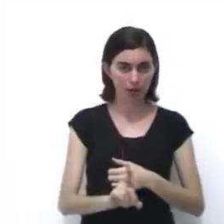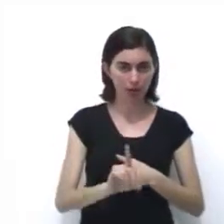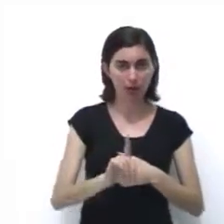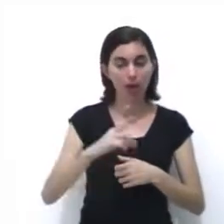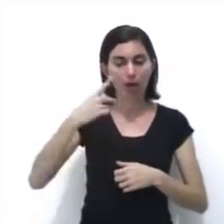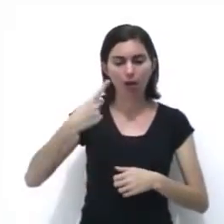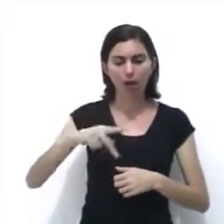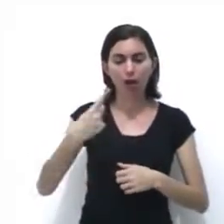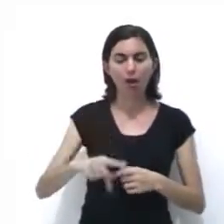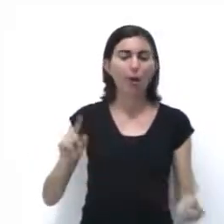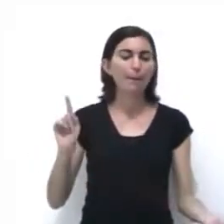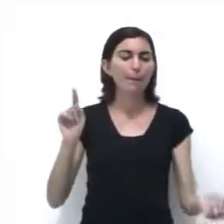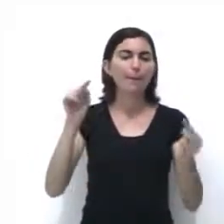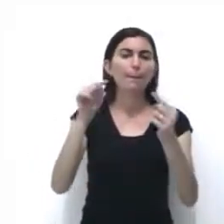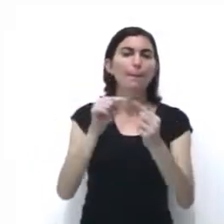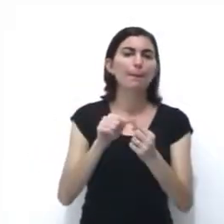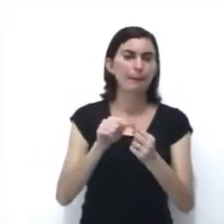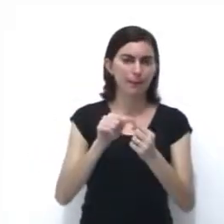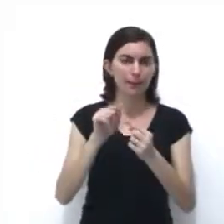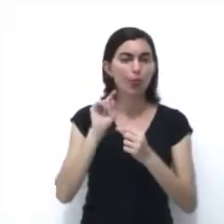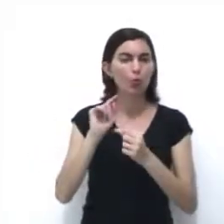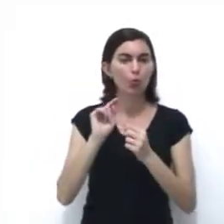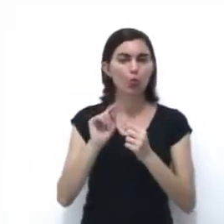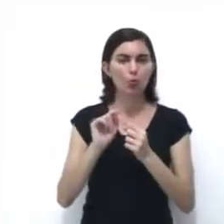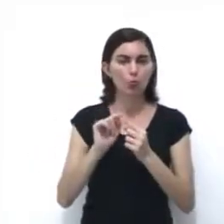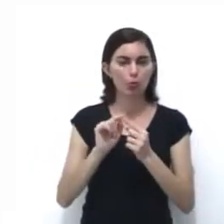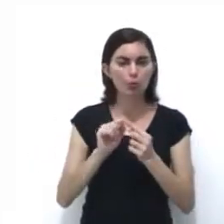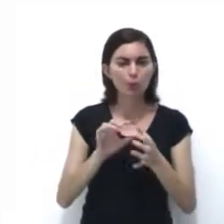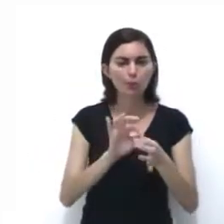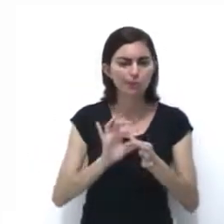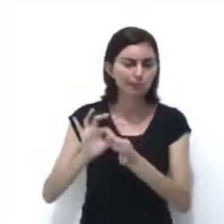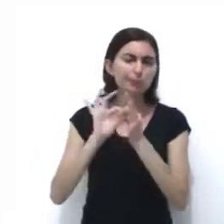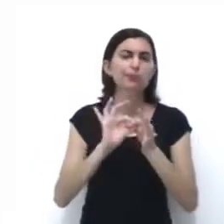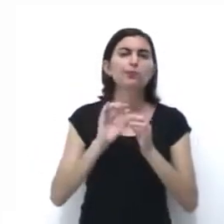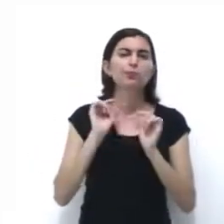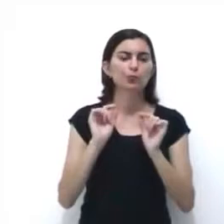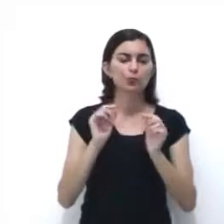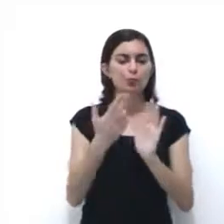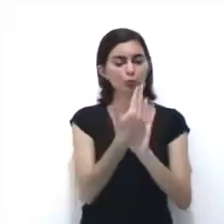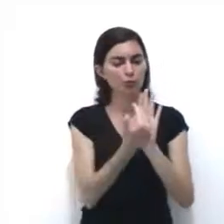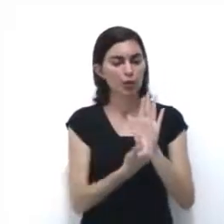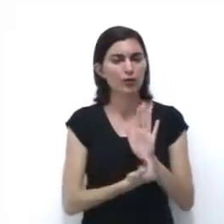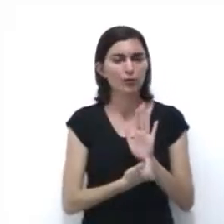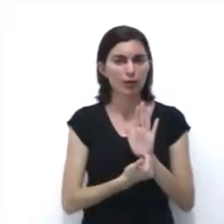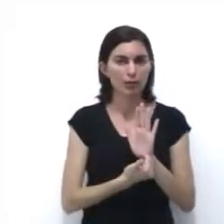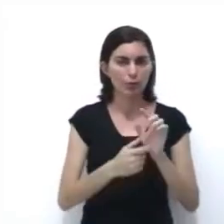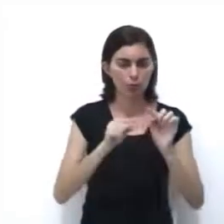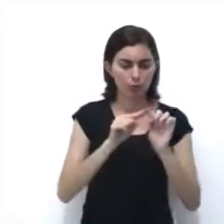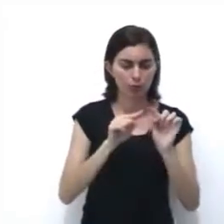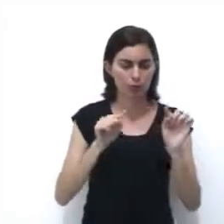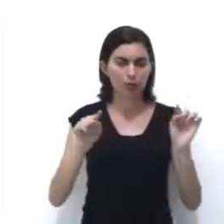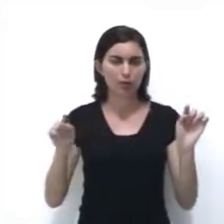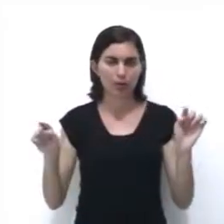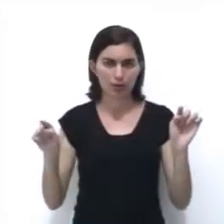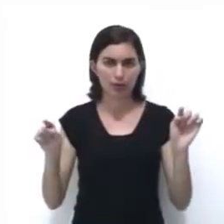ABCD, ela corresponde então de forma harmoniosa à figura A',